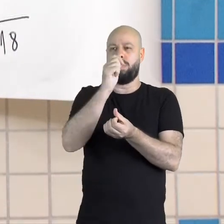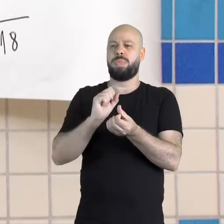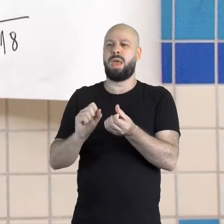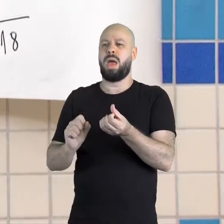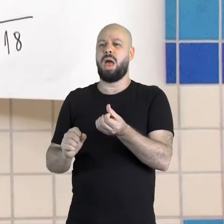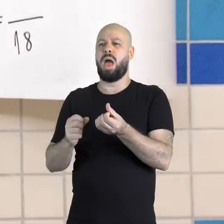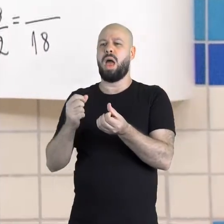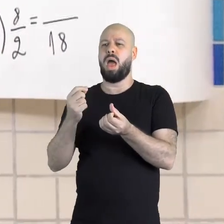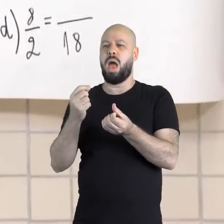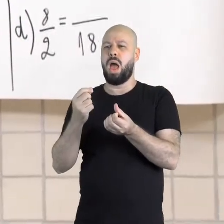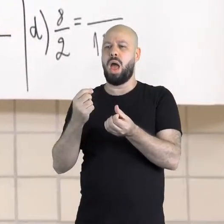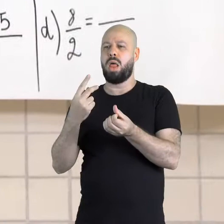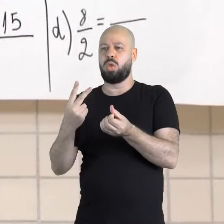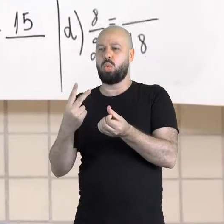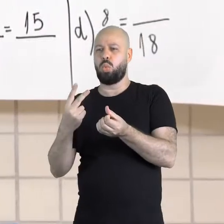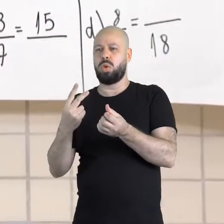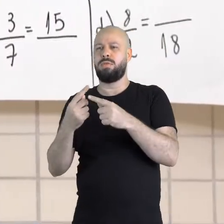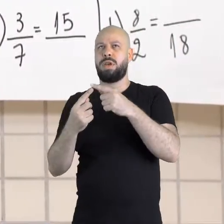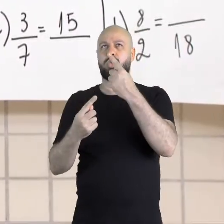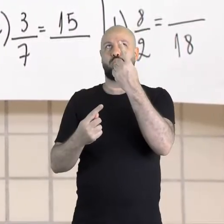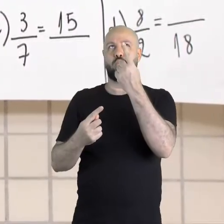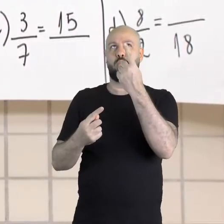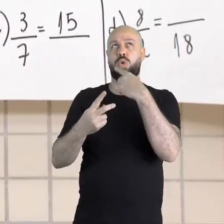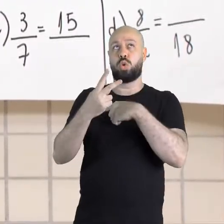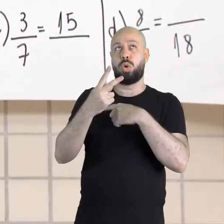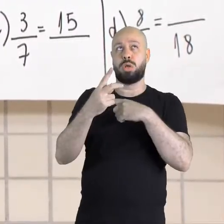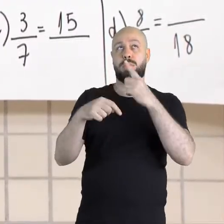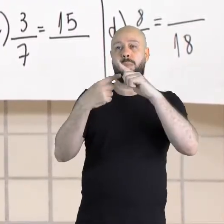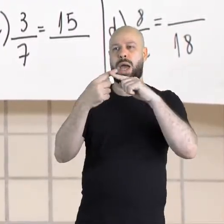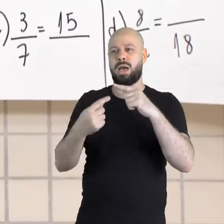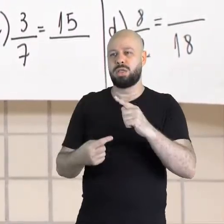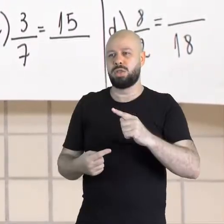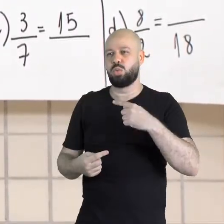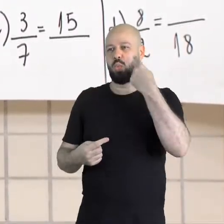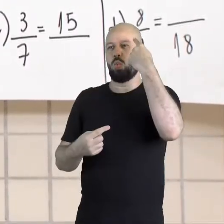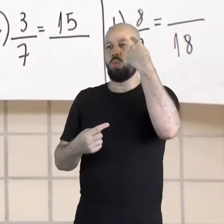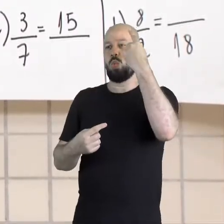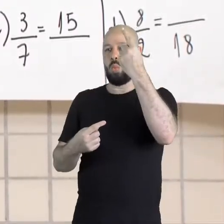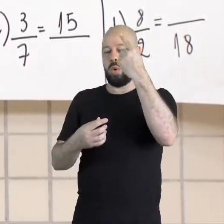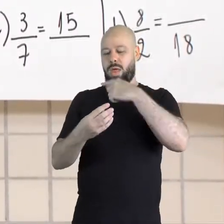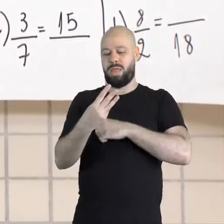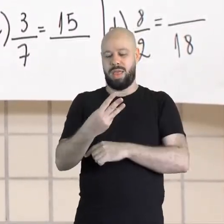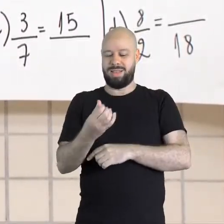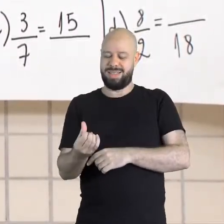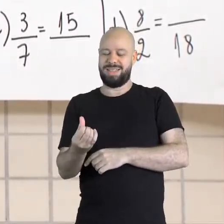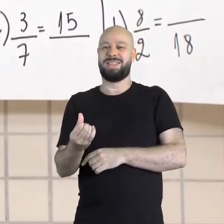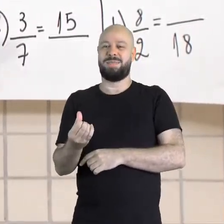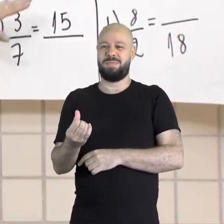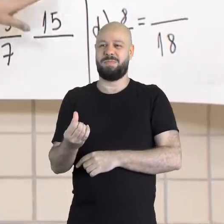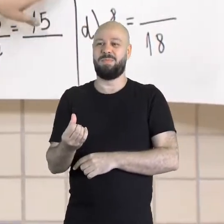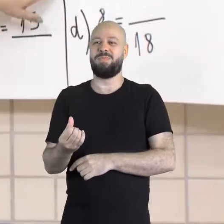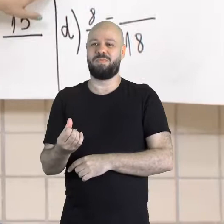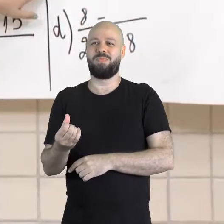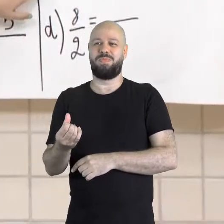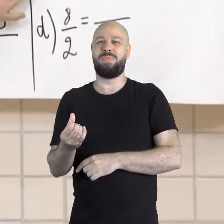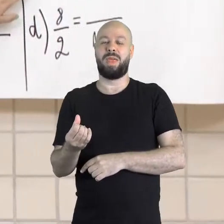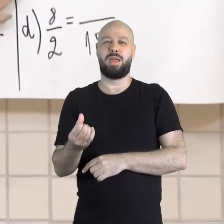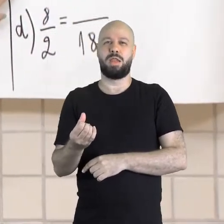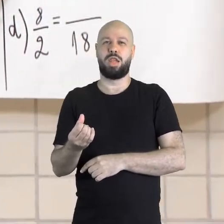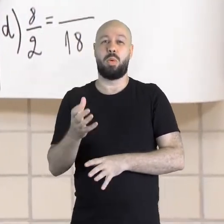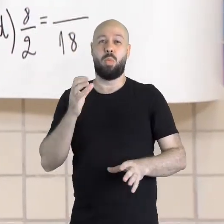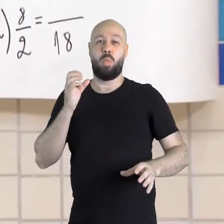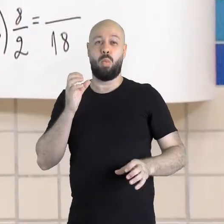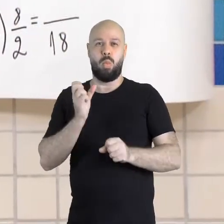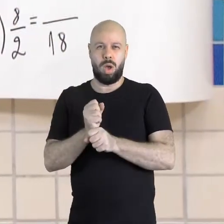encontrei aqui, ó, o Josifran. Desses, 2/5 representam